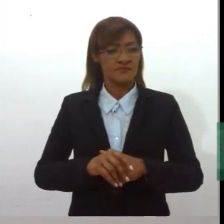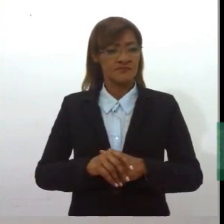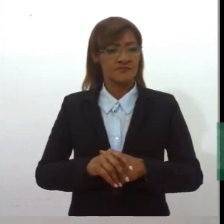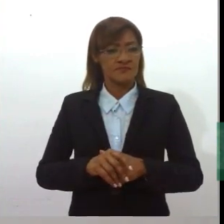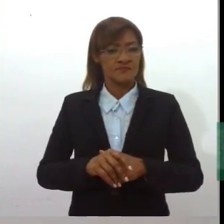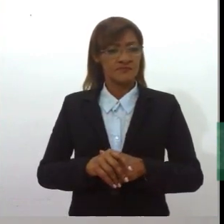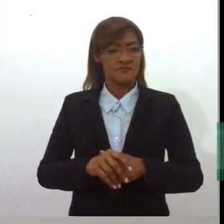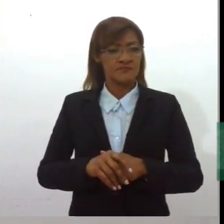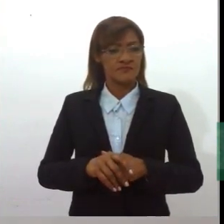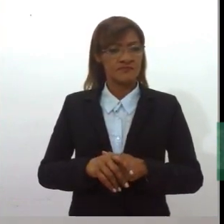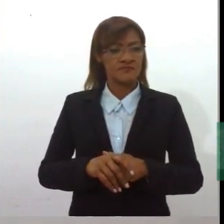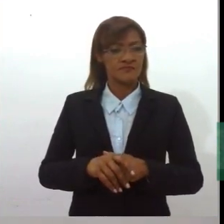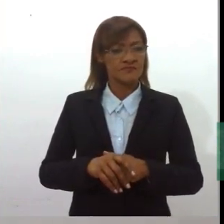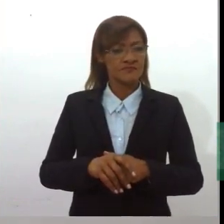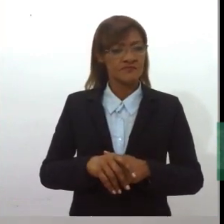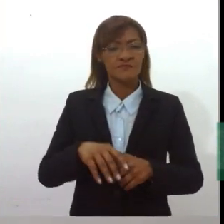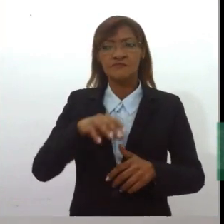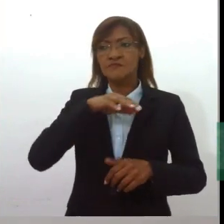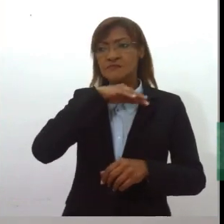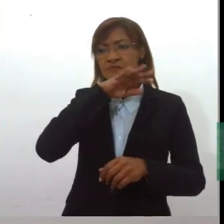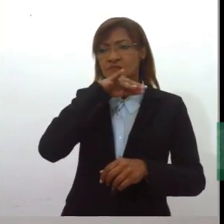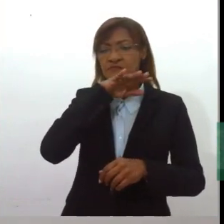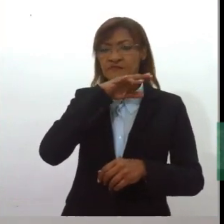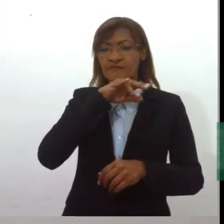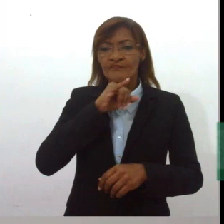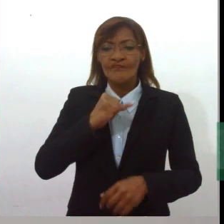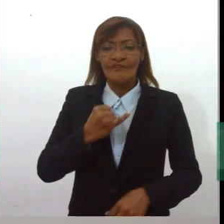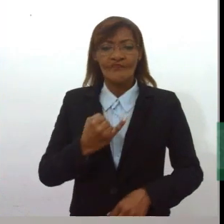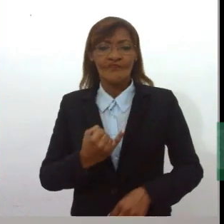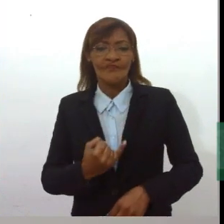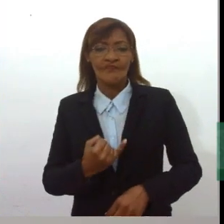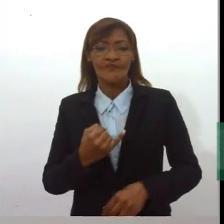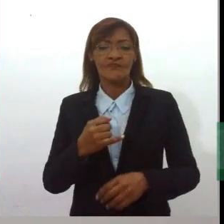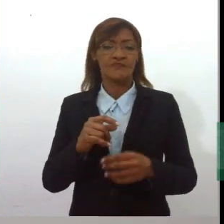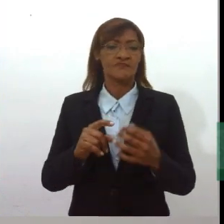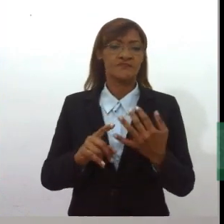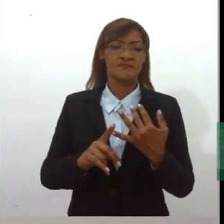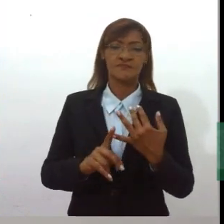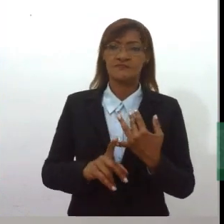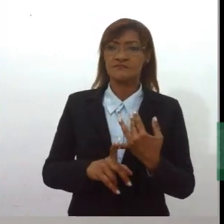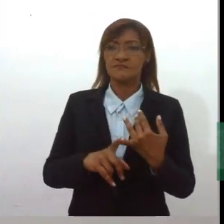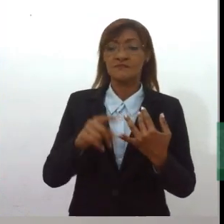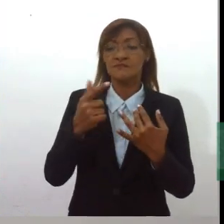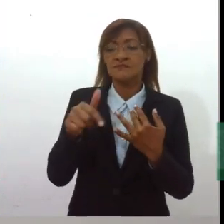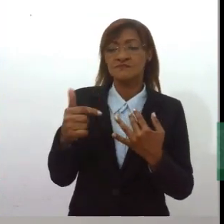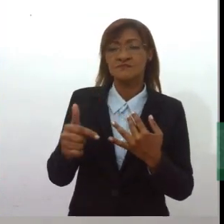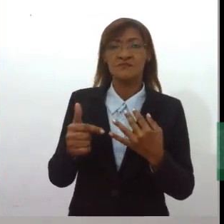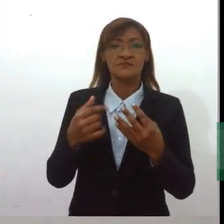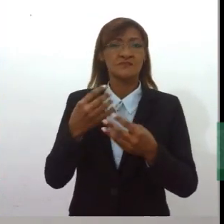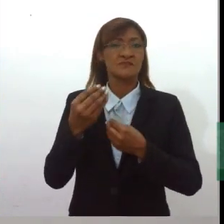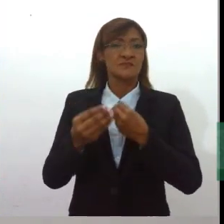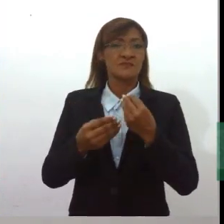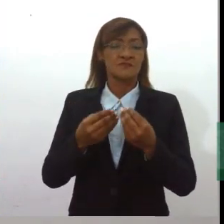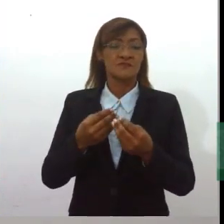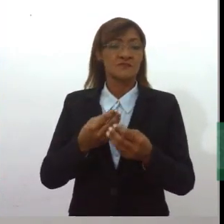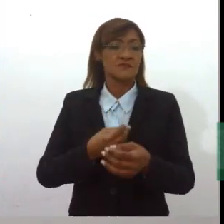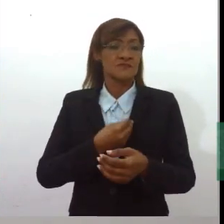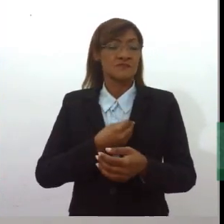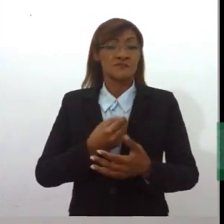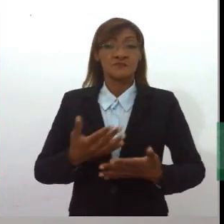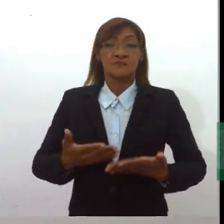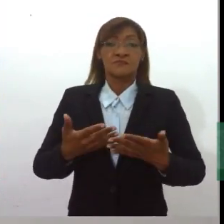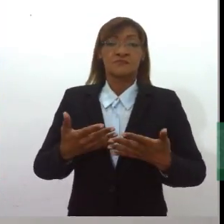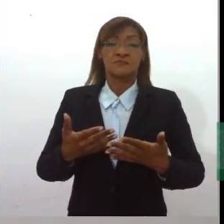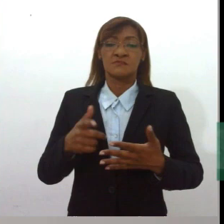espalhado né um animal caquético sem ter condição de de de retorno né a a à saúde